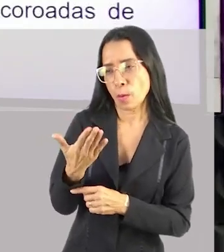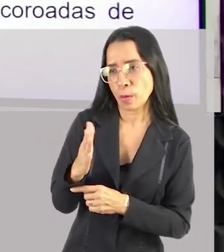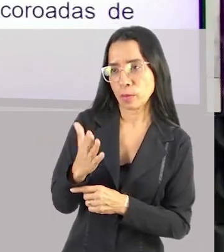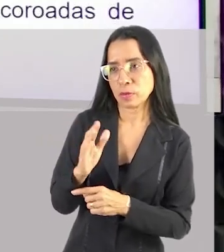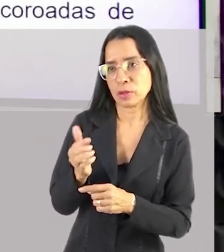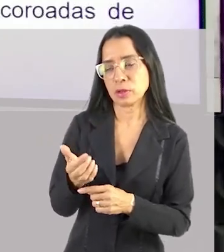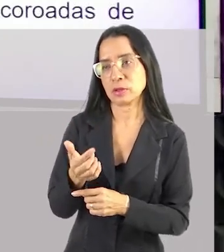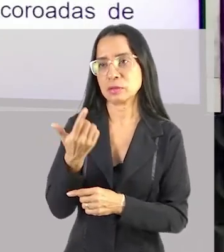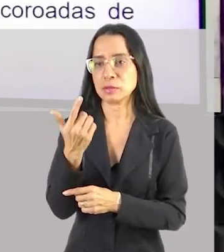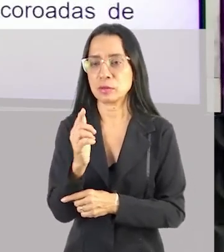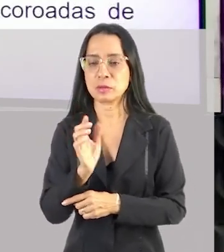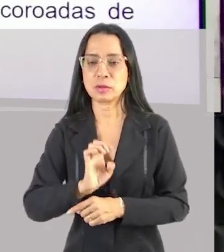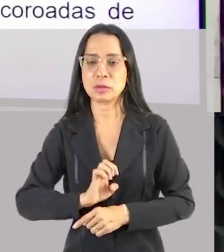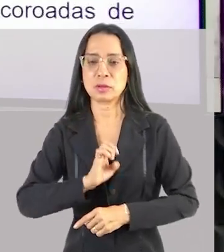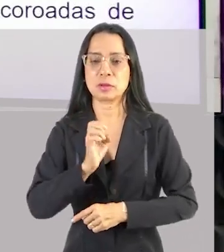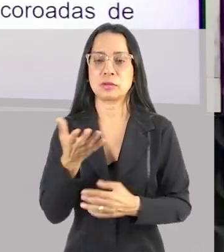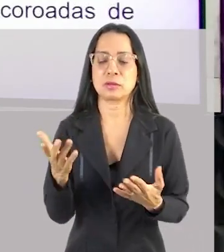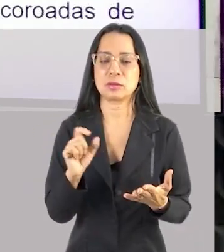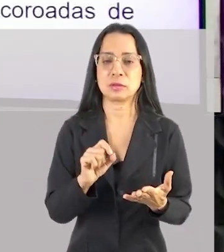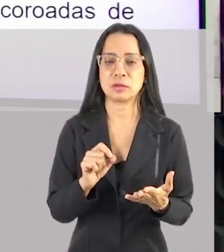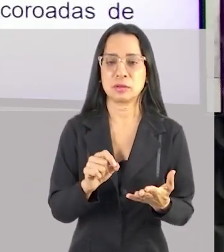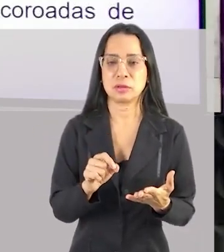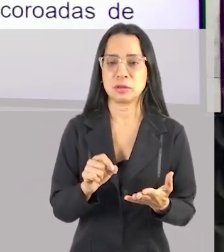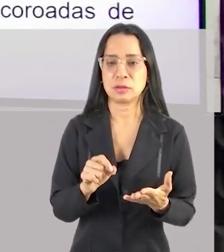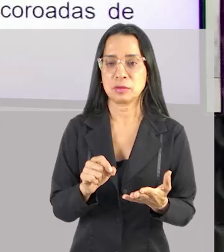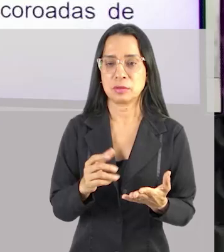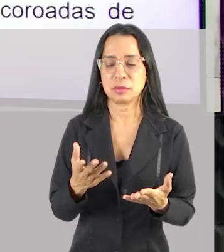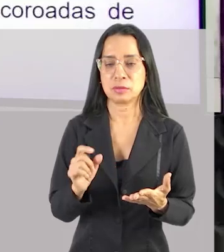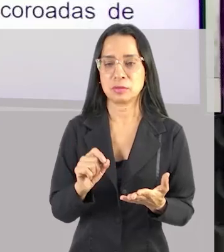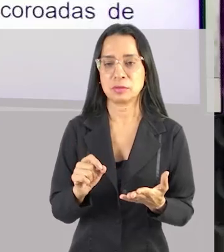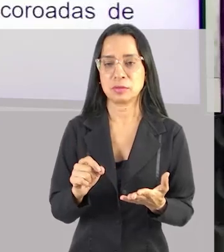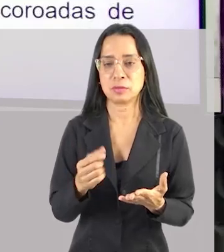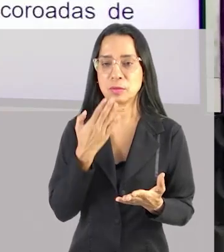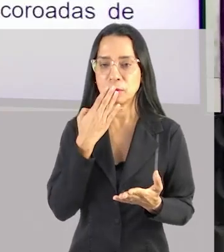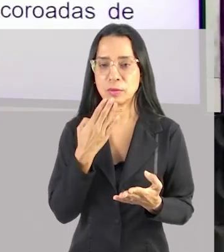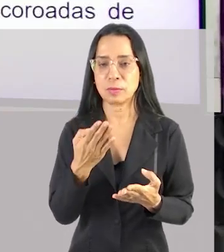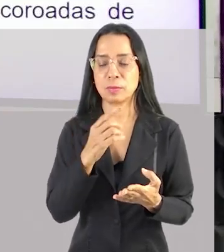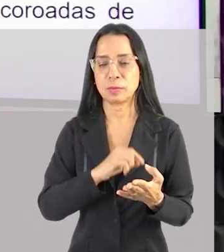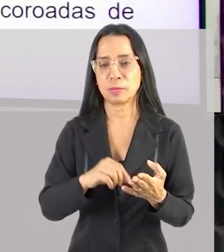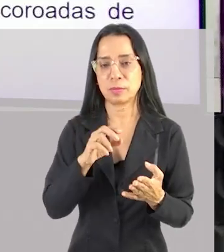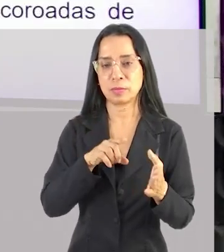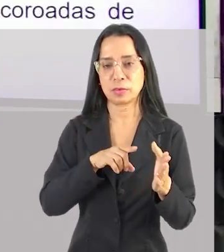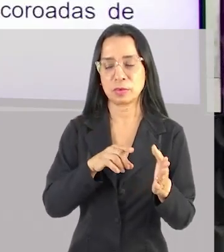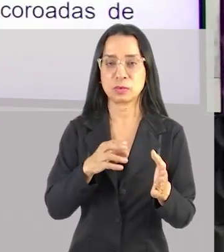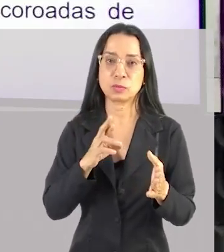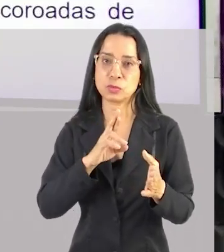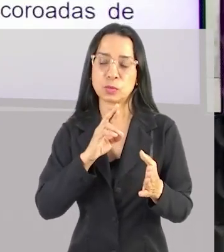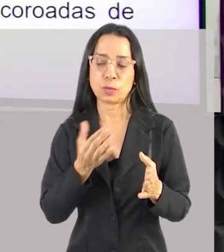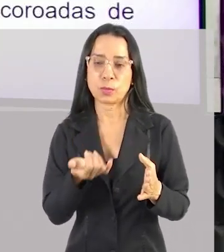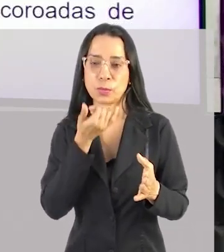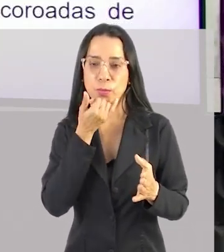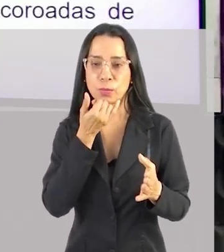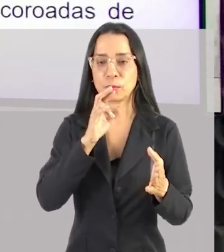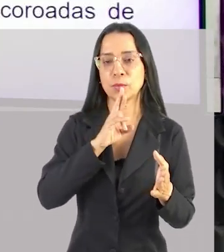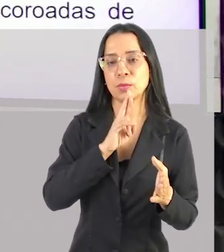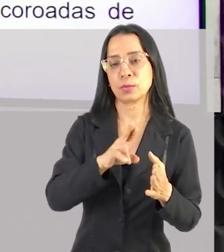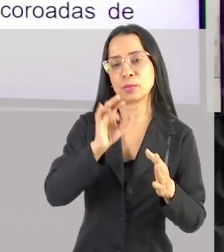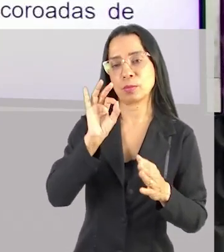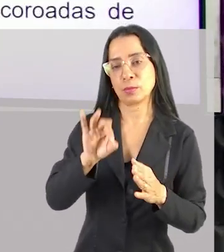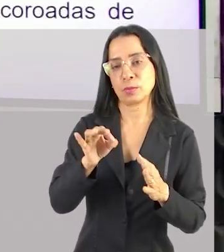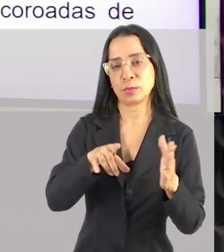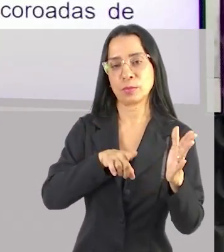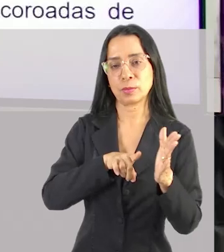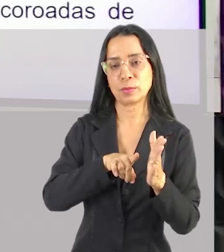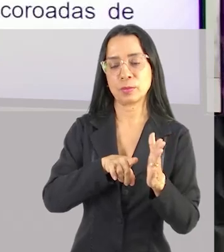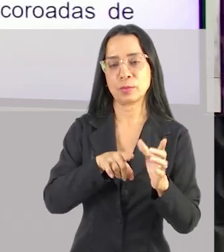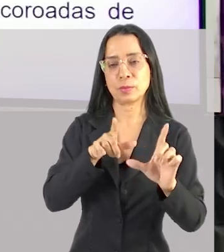sem excessos, beleza? Então, o que pede a questão, a resposta correta, perdão, é justamente essa. Excelência